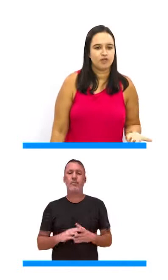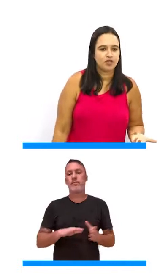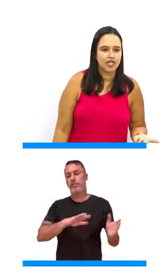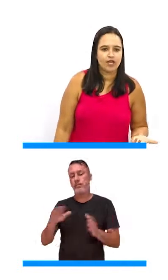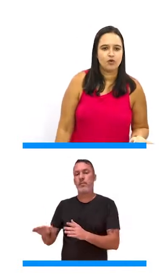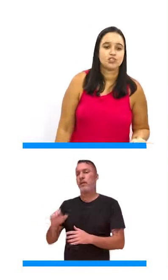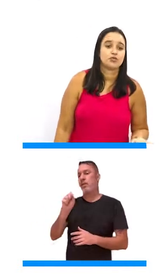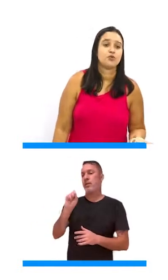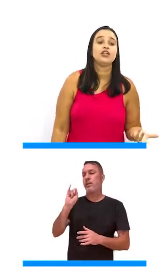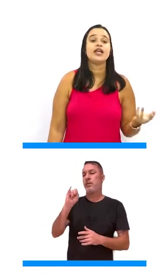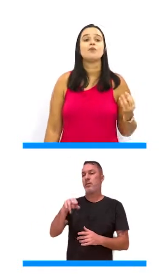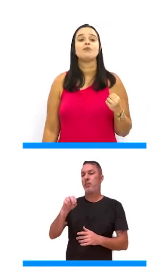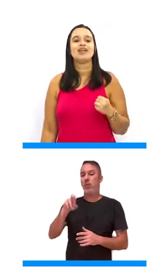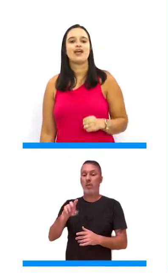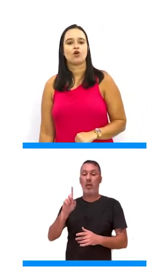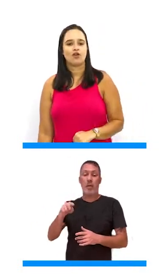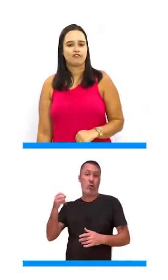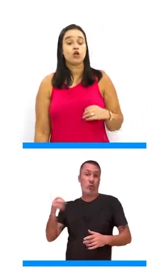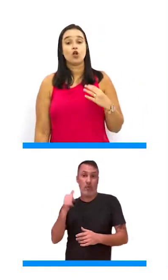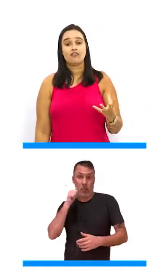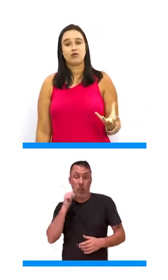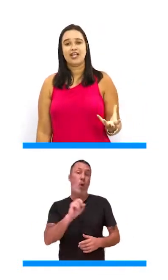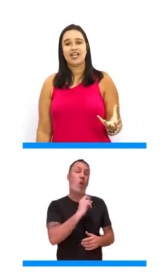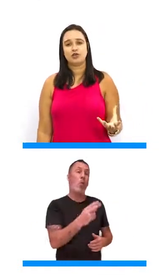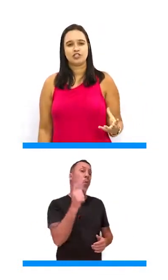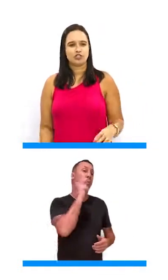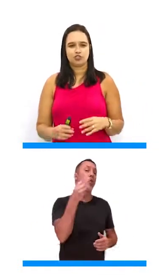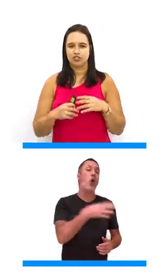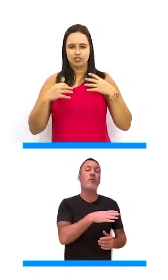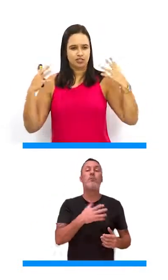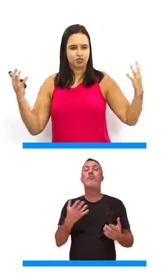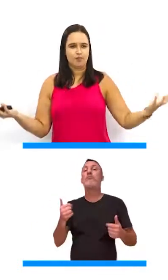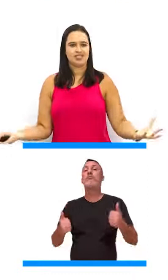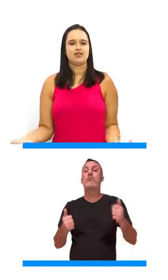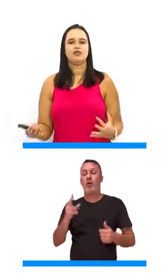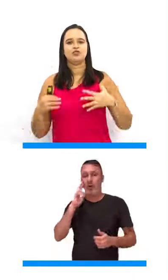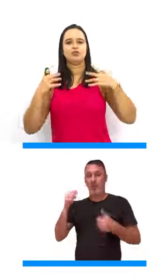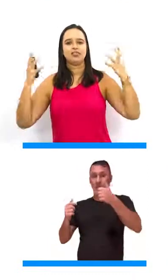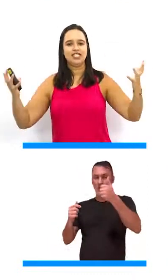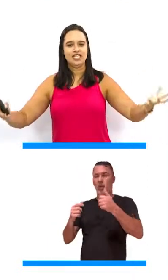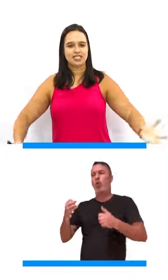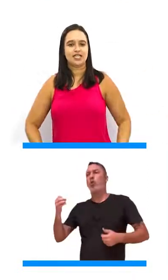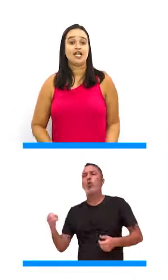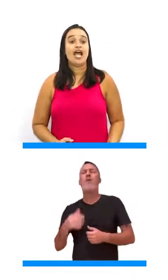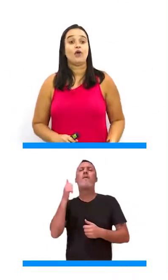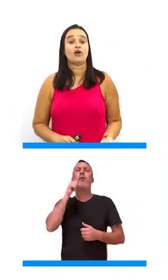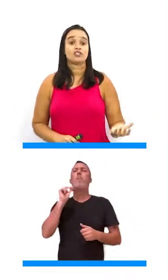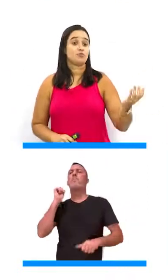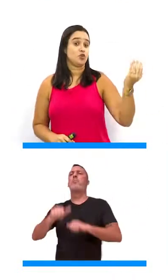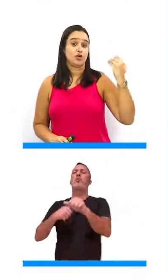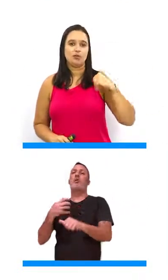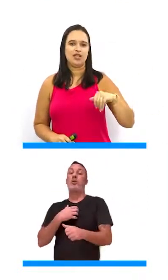nova mulher ou Simone é uma mulher nova? Nova mulher no sentido de transformação, de mudança.